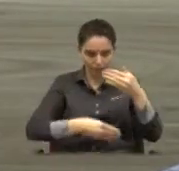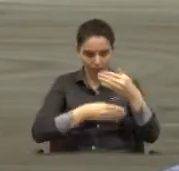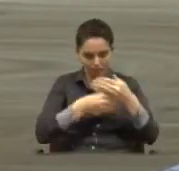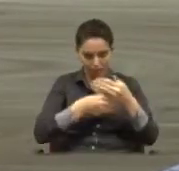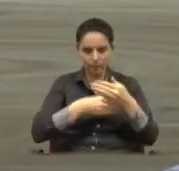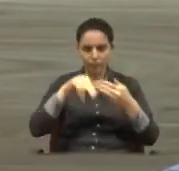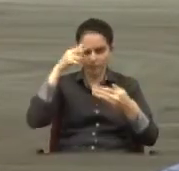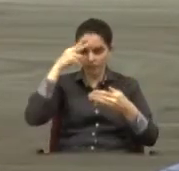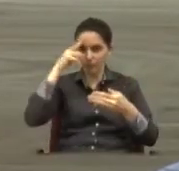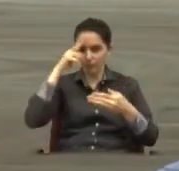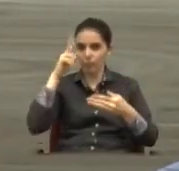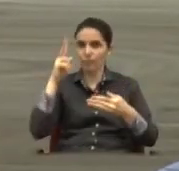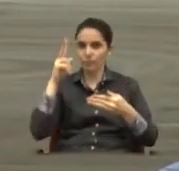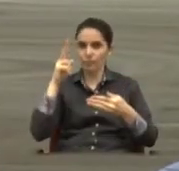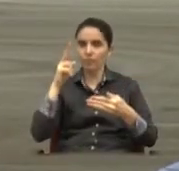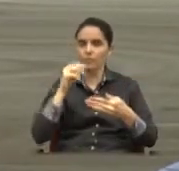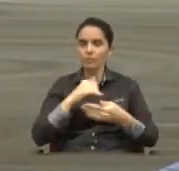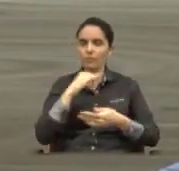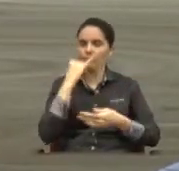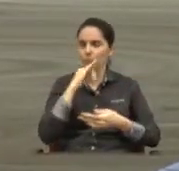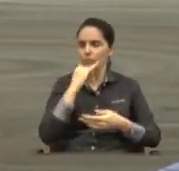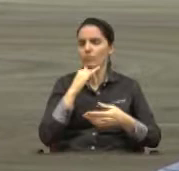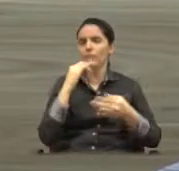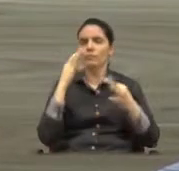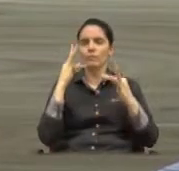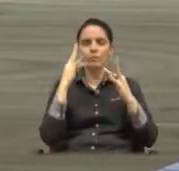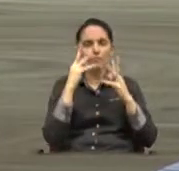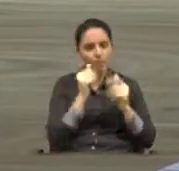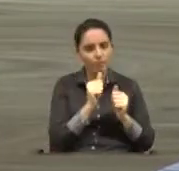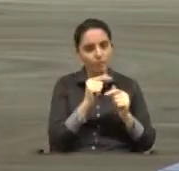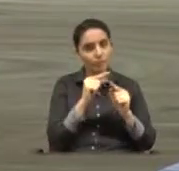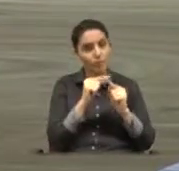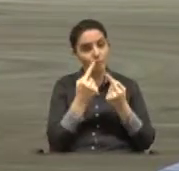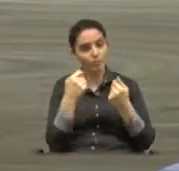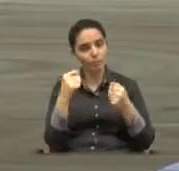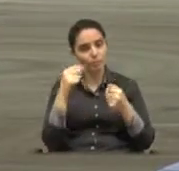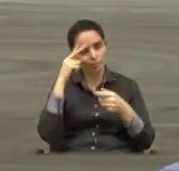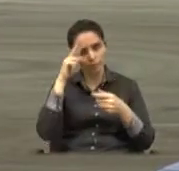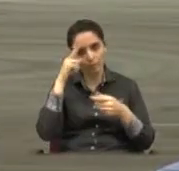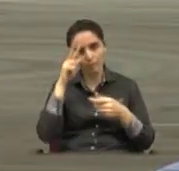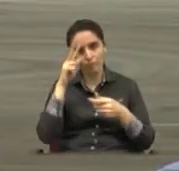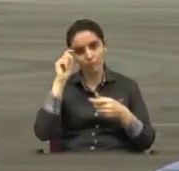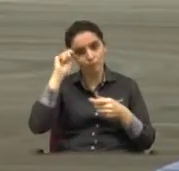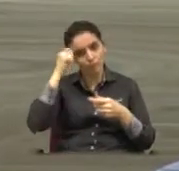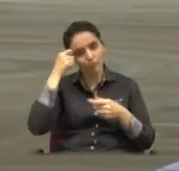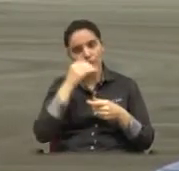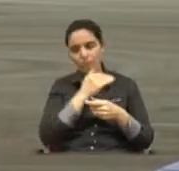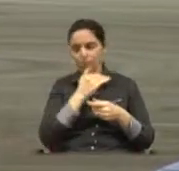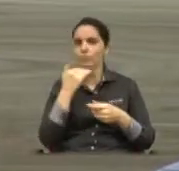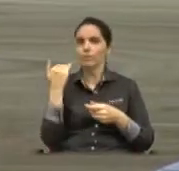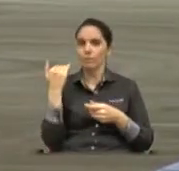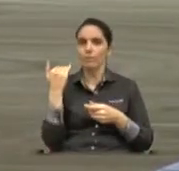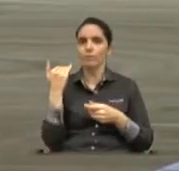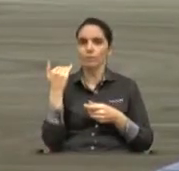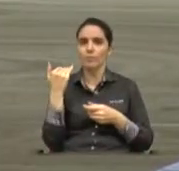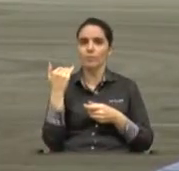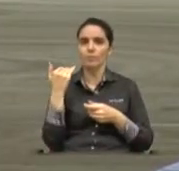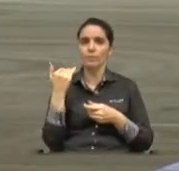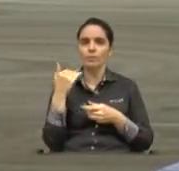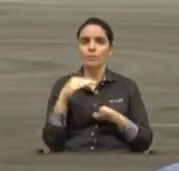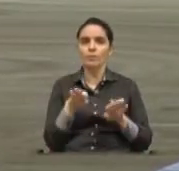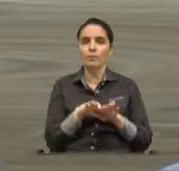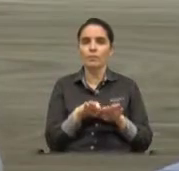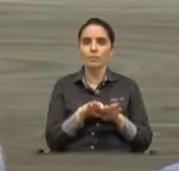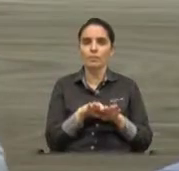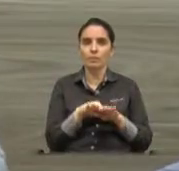essa questão do italiano e tudo mais, mas a gente não pode esquecer essa questão dos escravos na